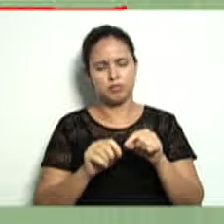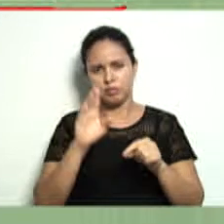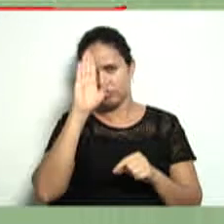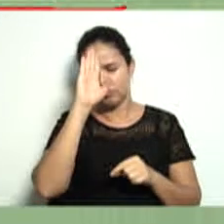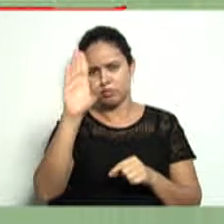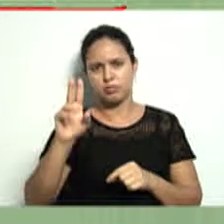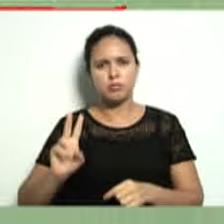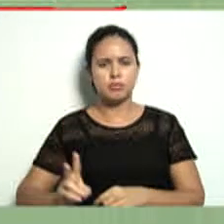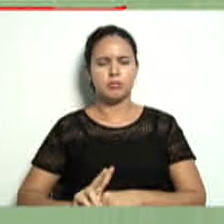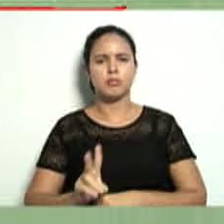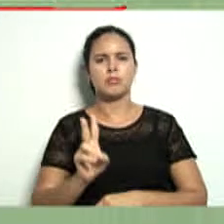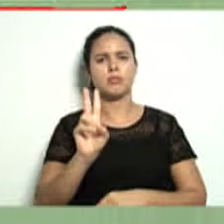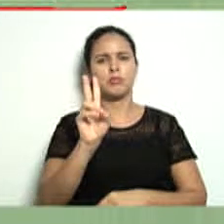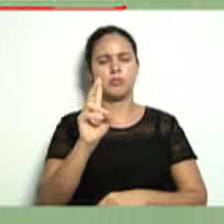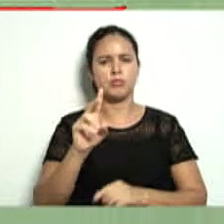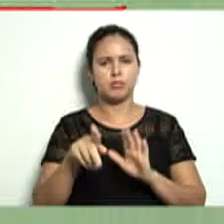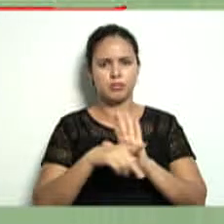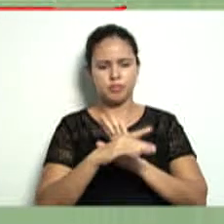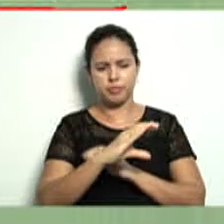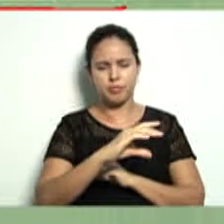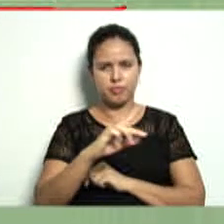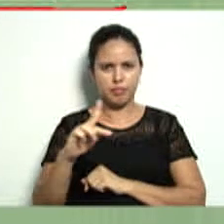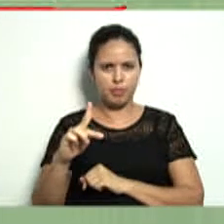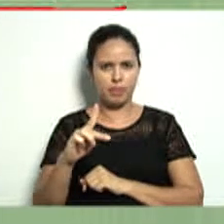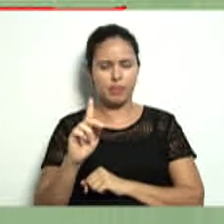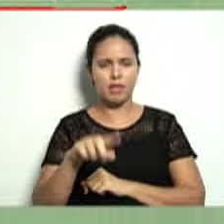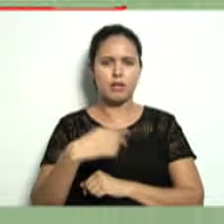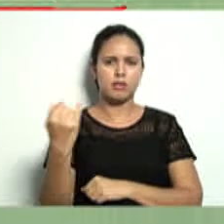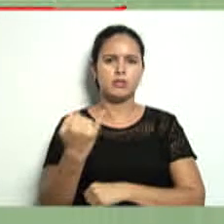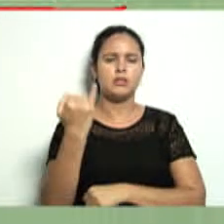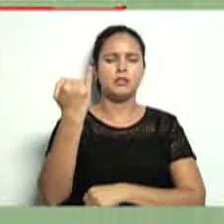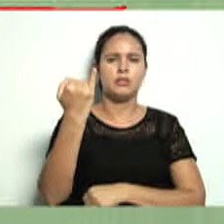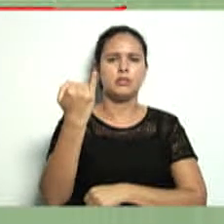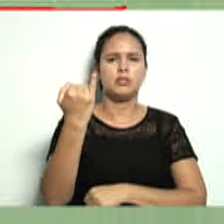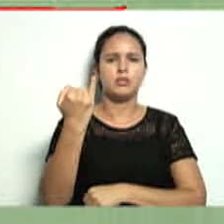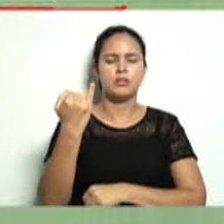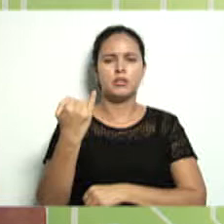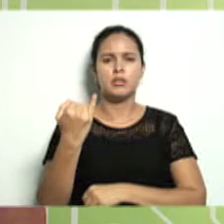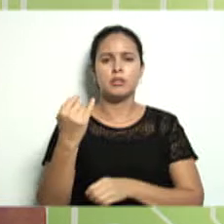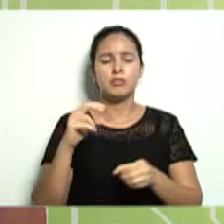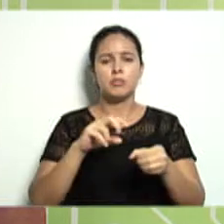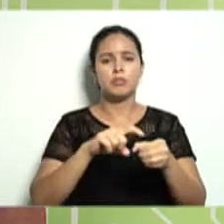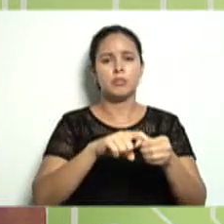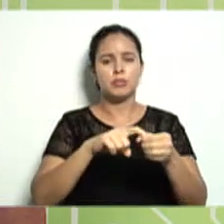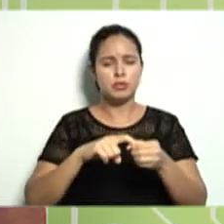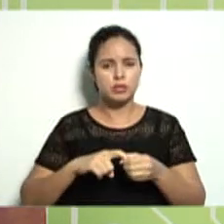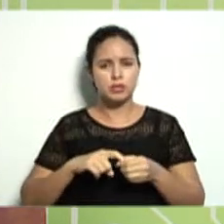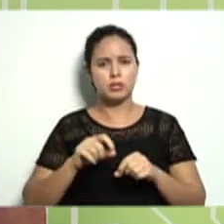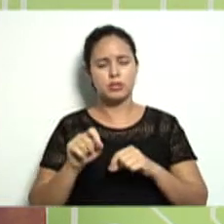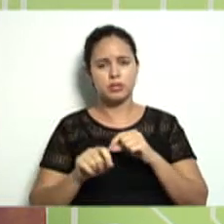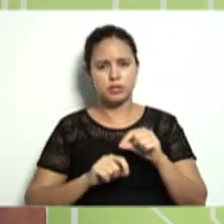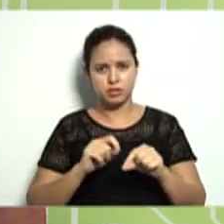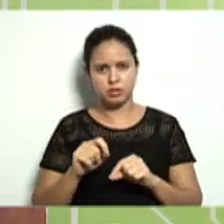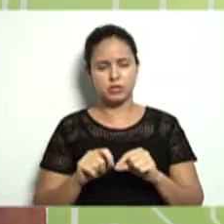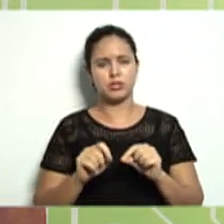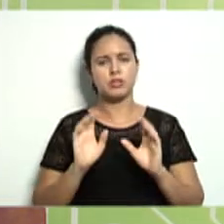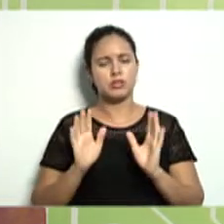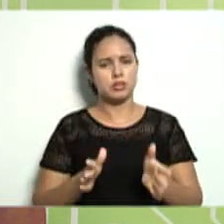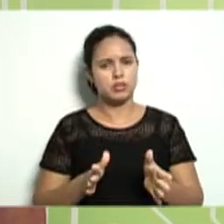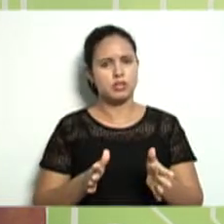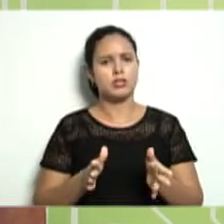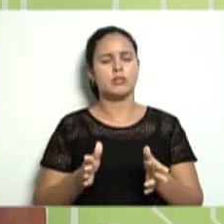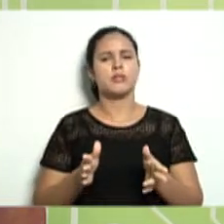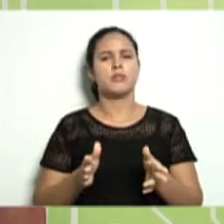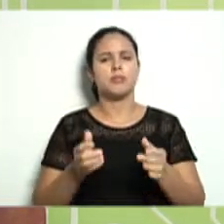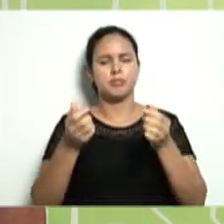e valores cooperativistas. É importante, por isso que nós já falamos tanto aí